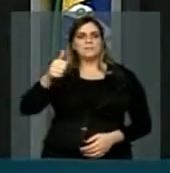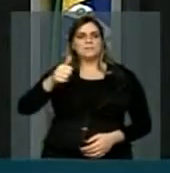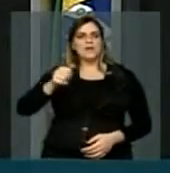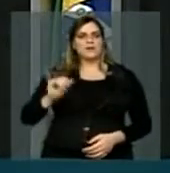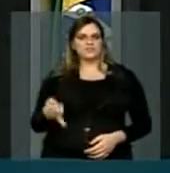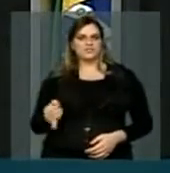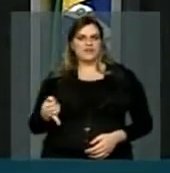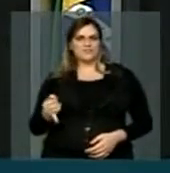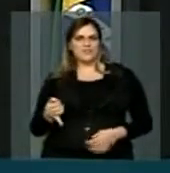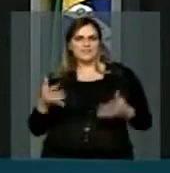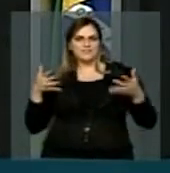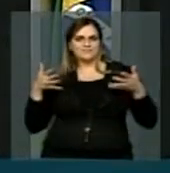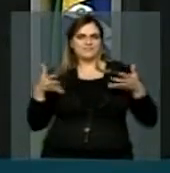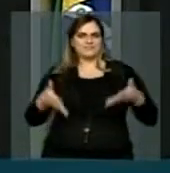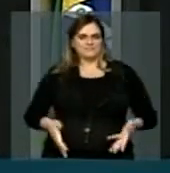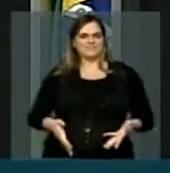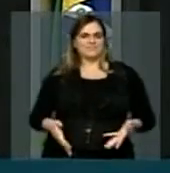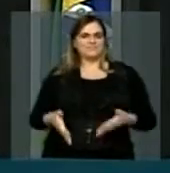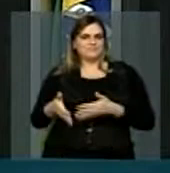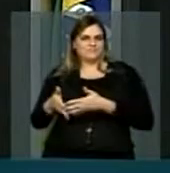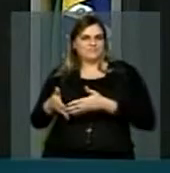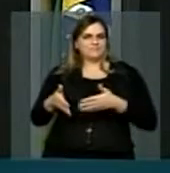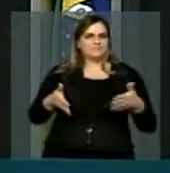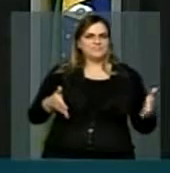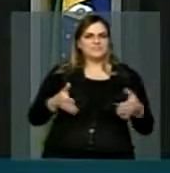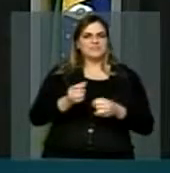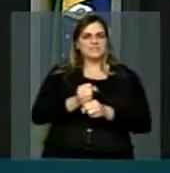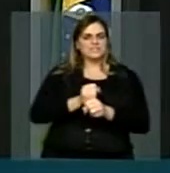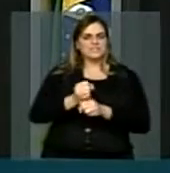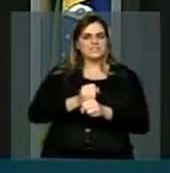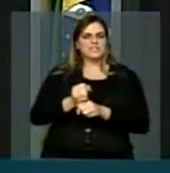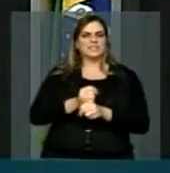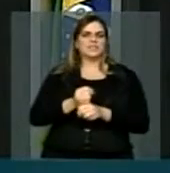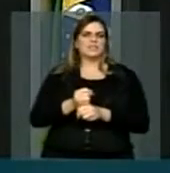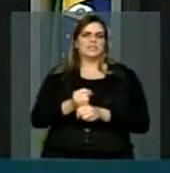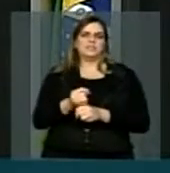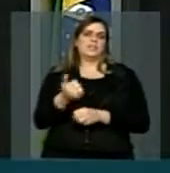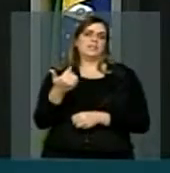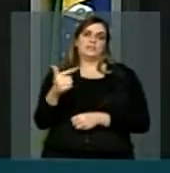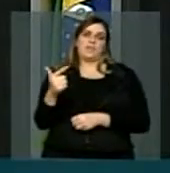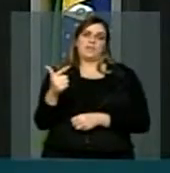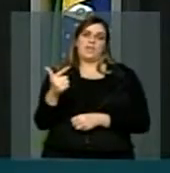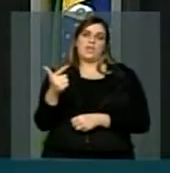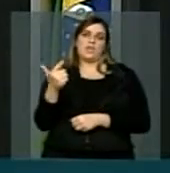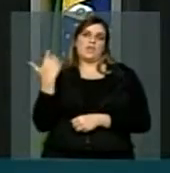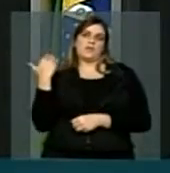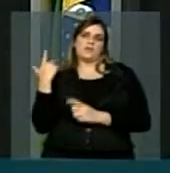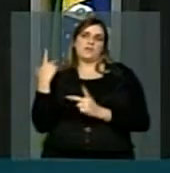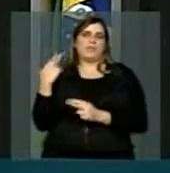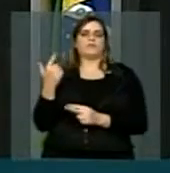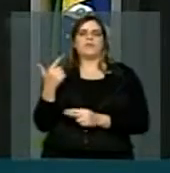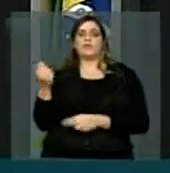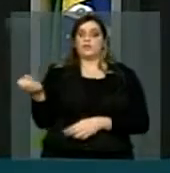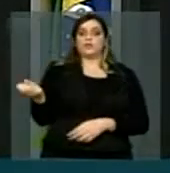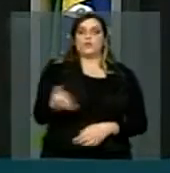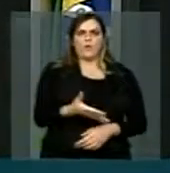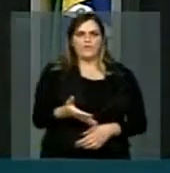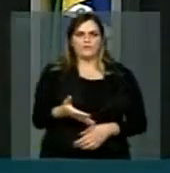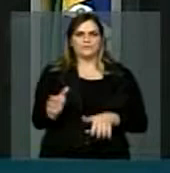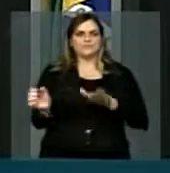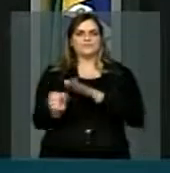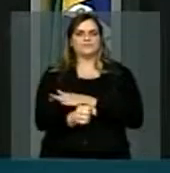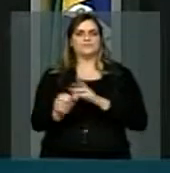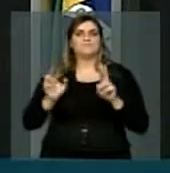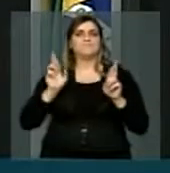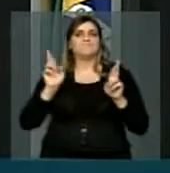janeiro de 2013 um mandato que não é sequência ou reeleição da atual gestão, eles